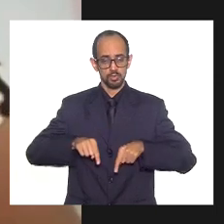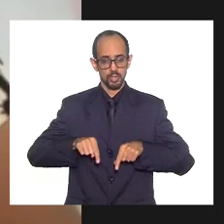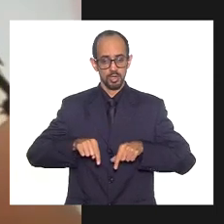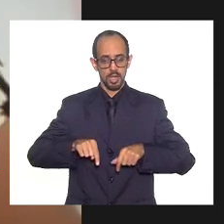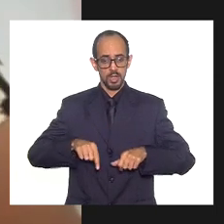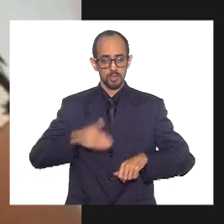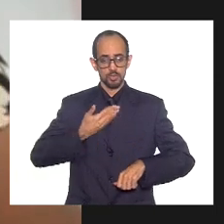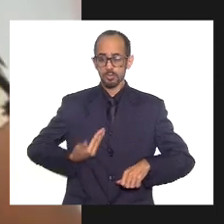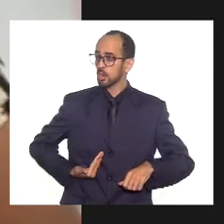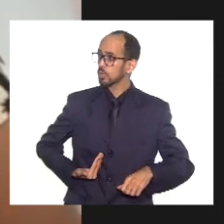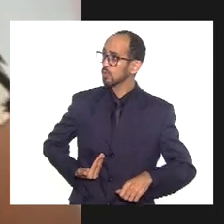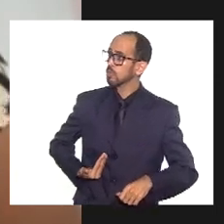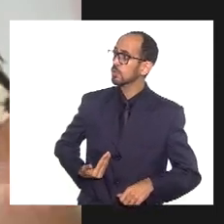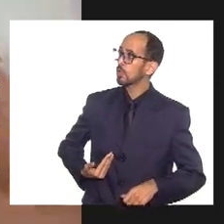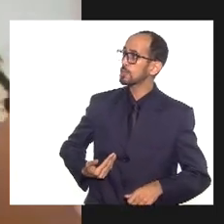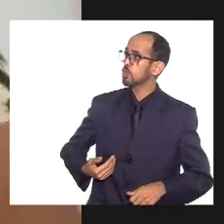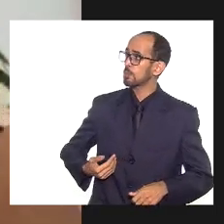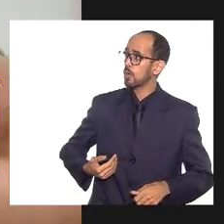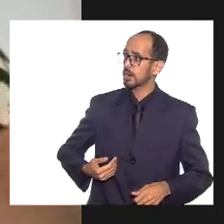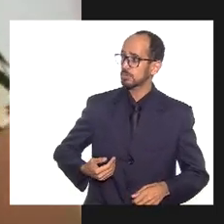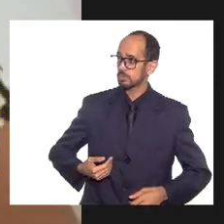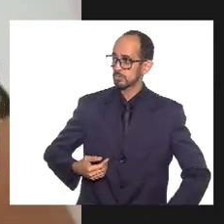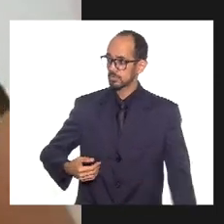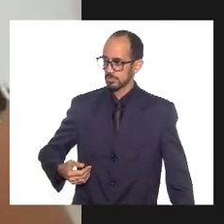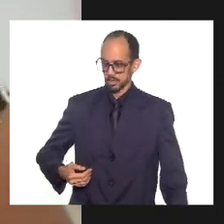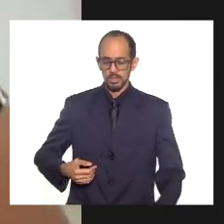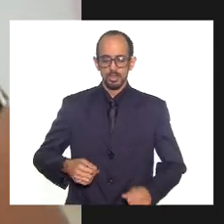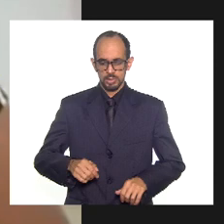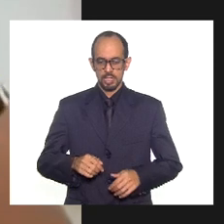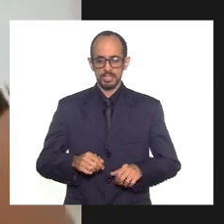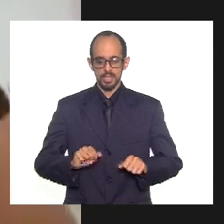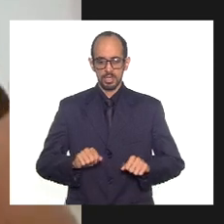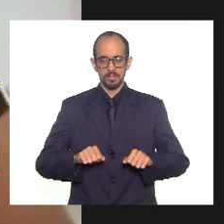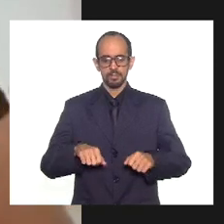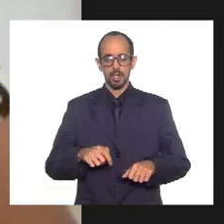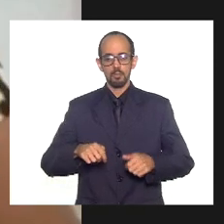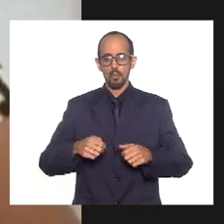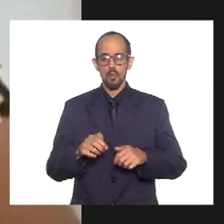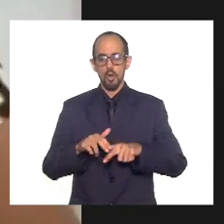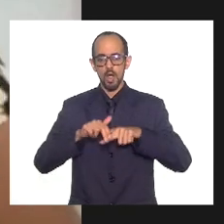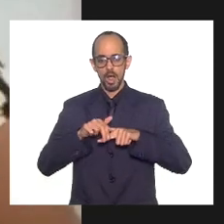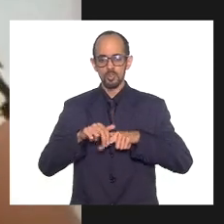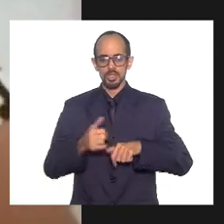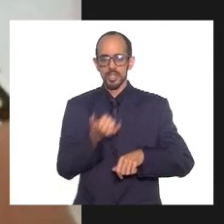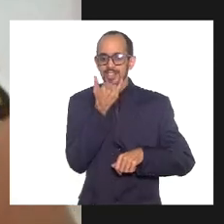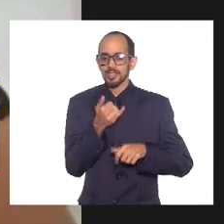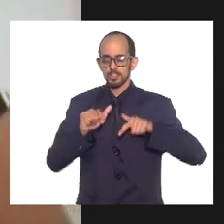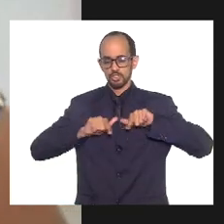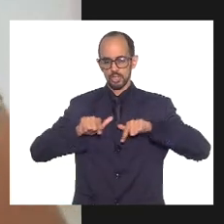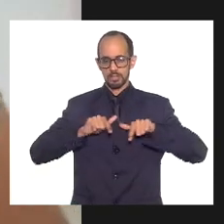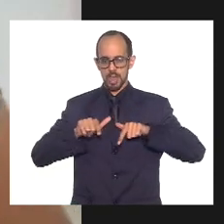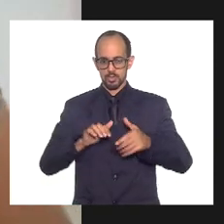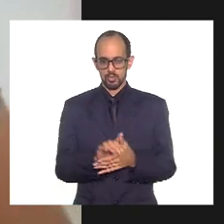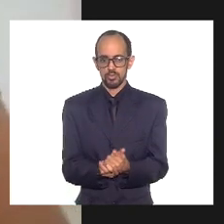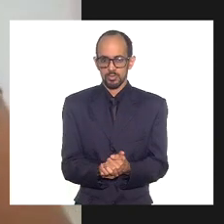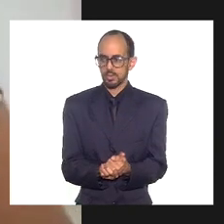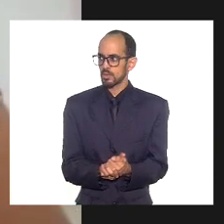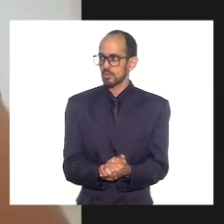falecidos nas suas funções ou por acidentes de trabalho. É uma extensão que nós